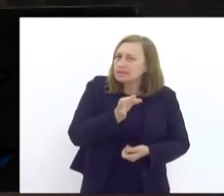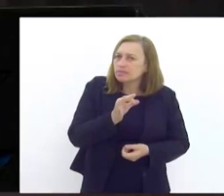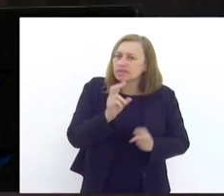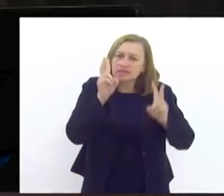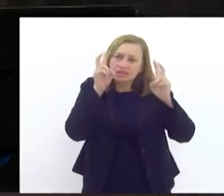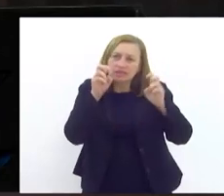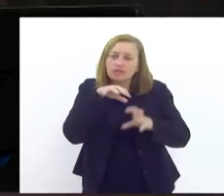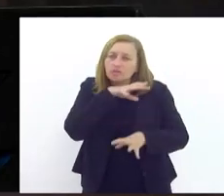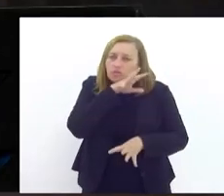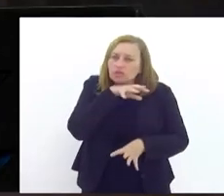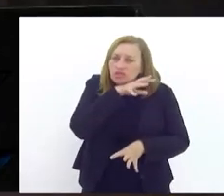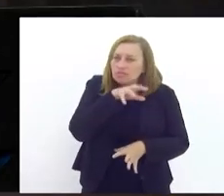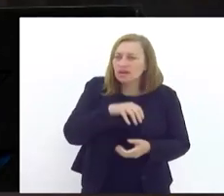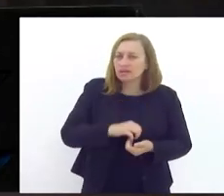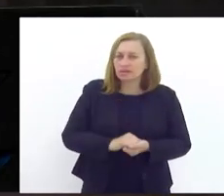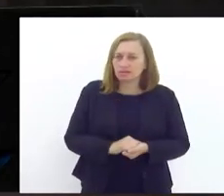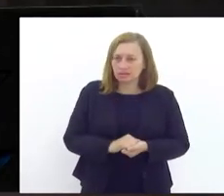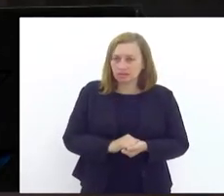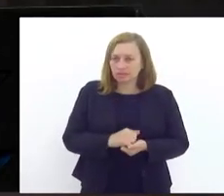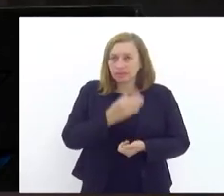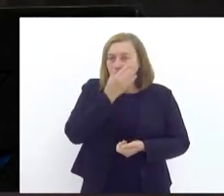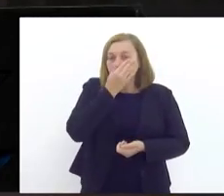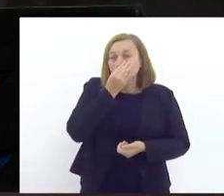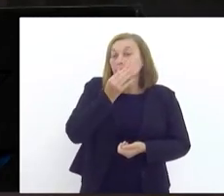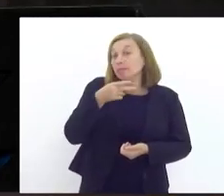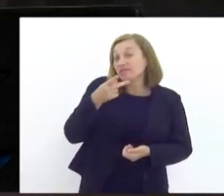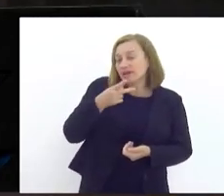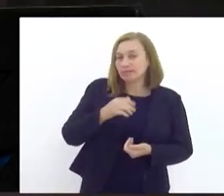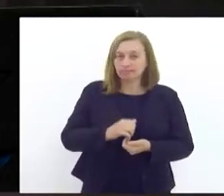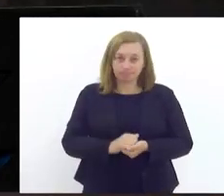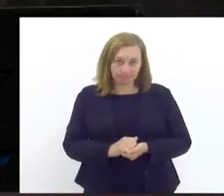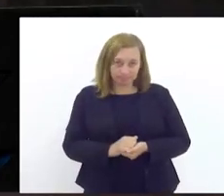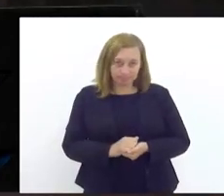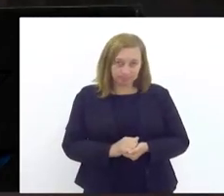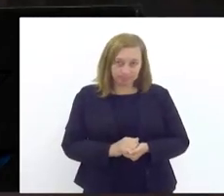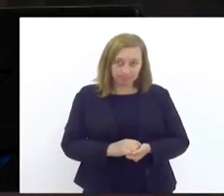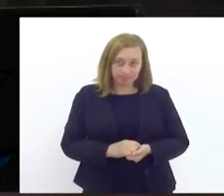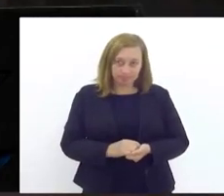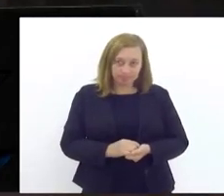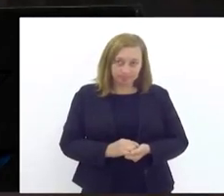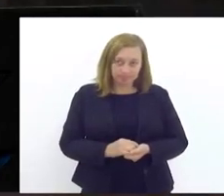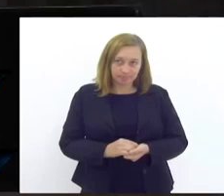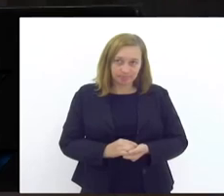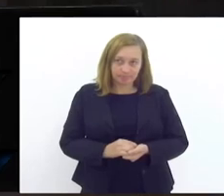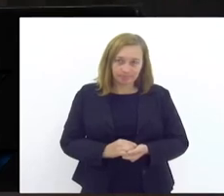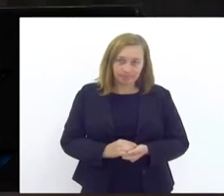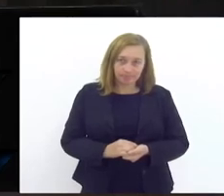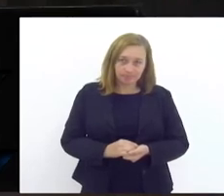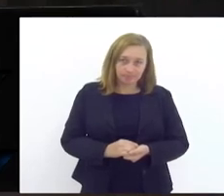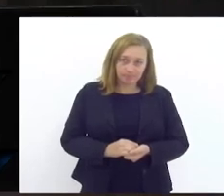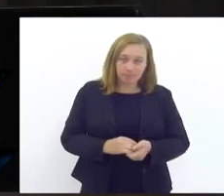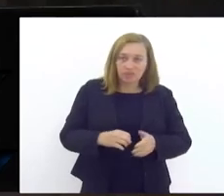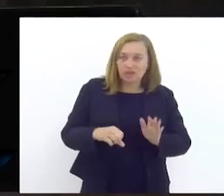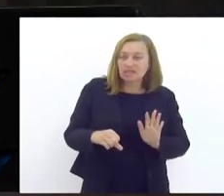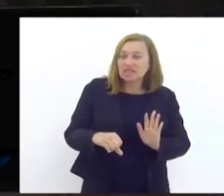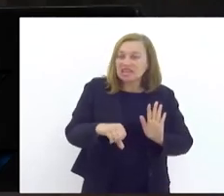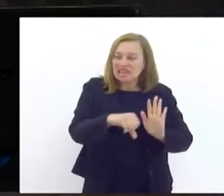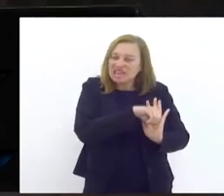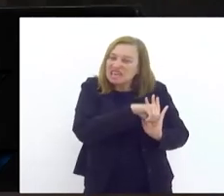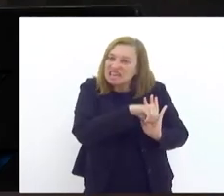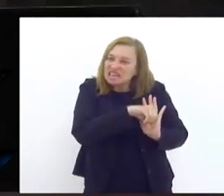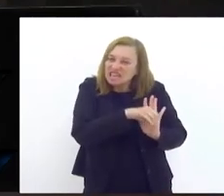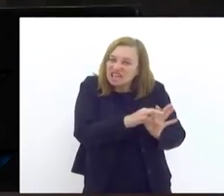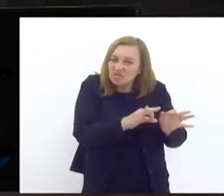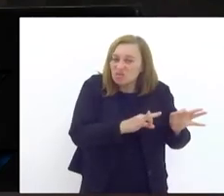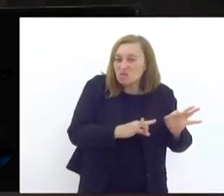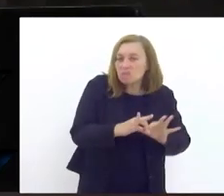dos animaizinhos para dizer o seguinte nessa Seara do Crime Organizado onde